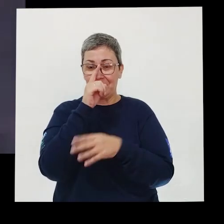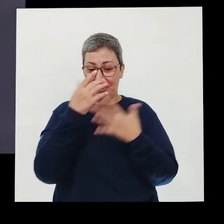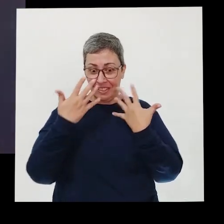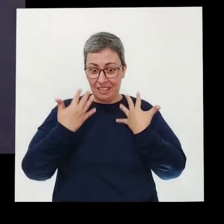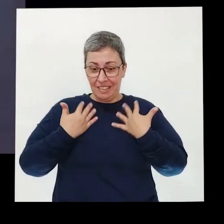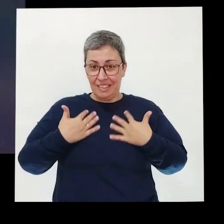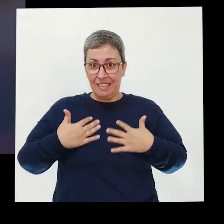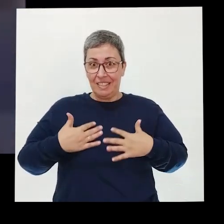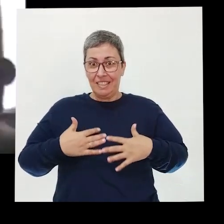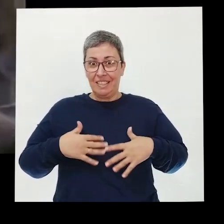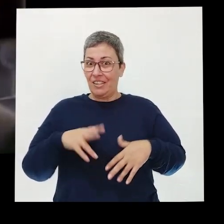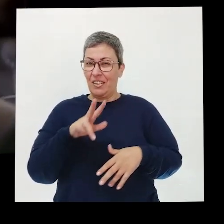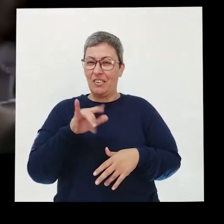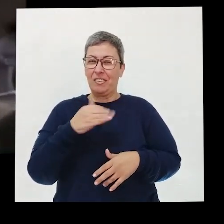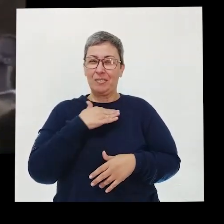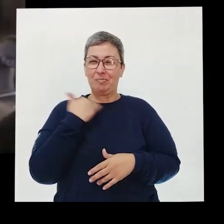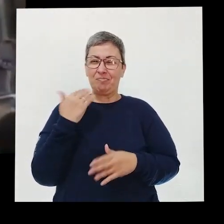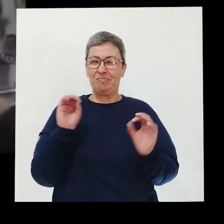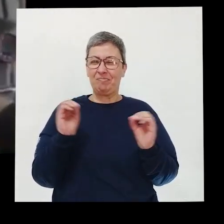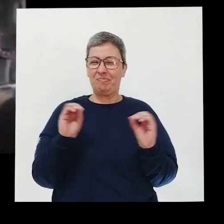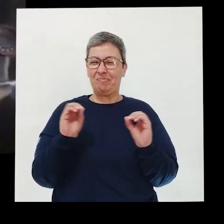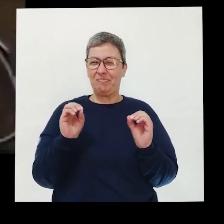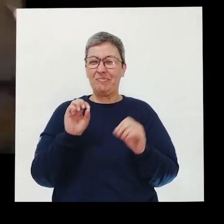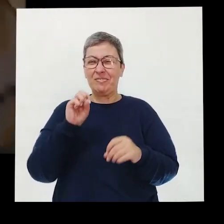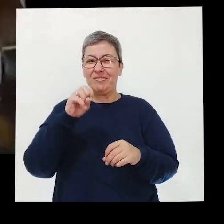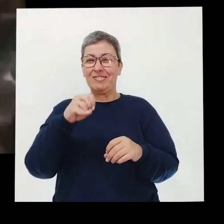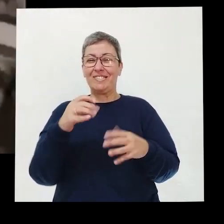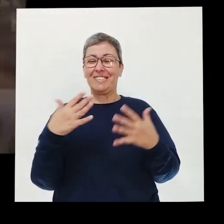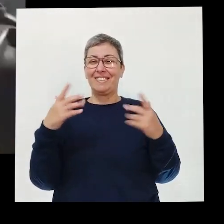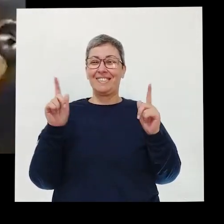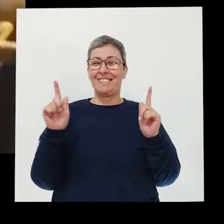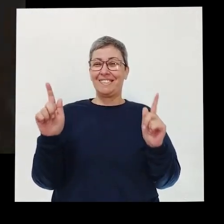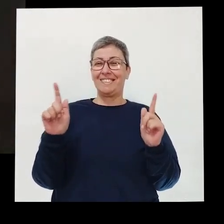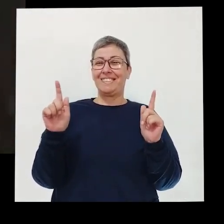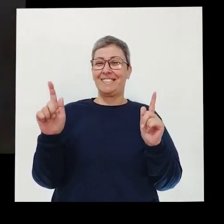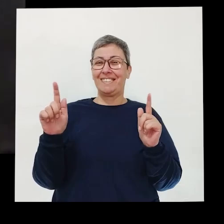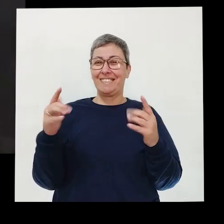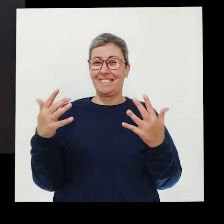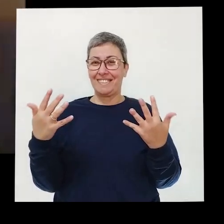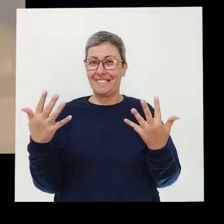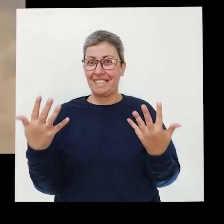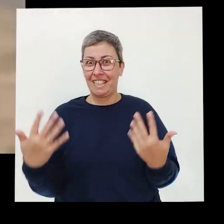corpo entende que não vai morrer, e sim desfrutar.